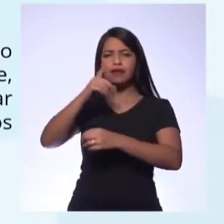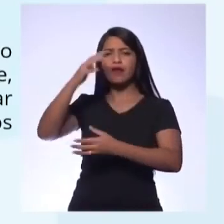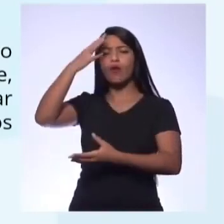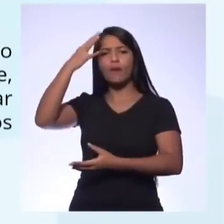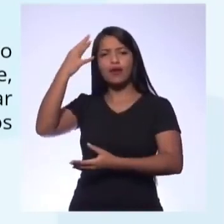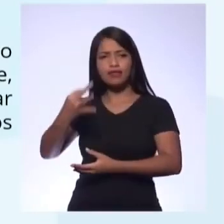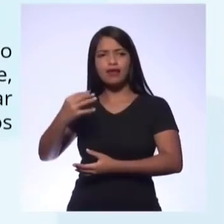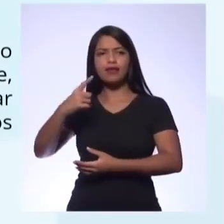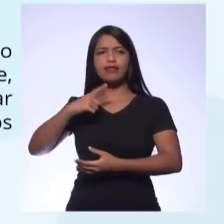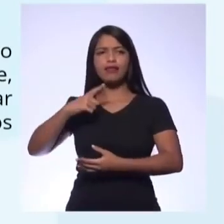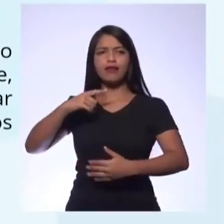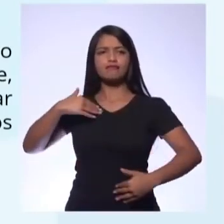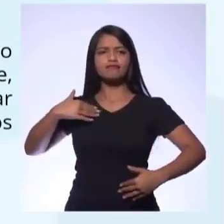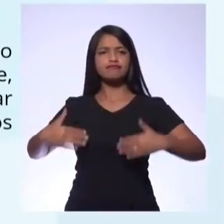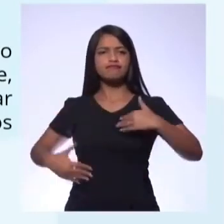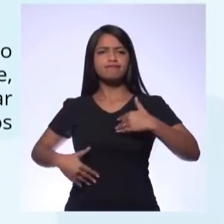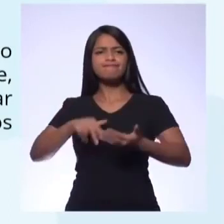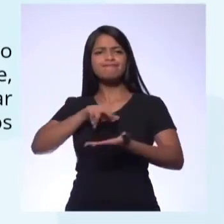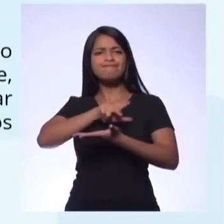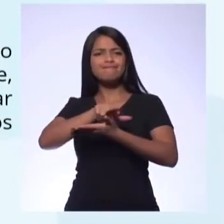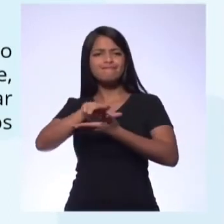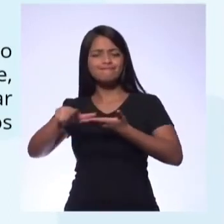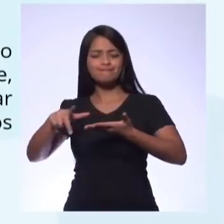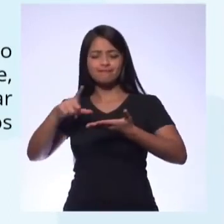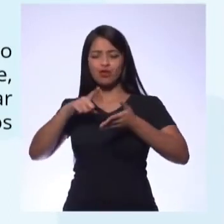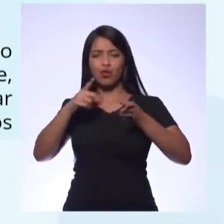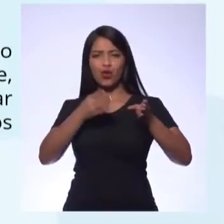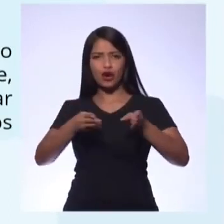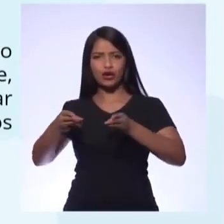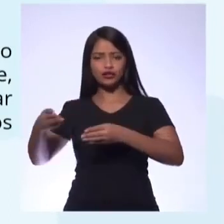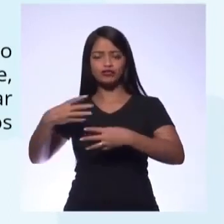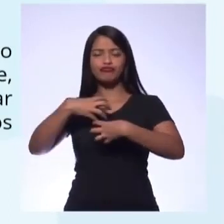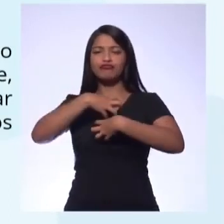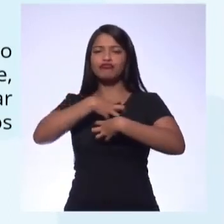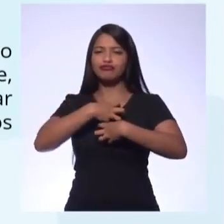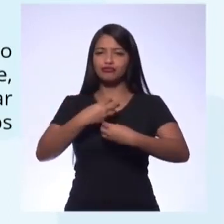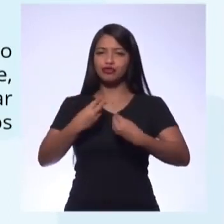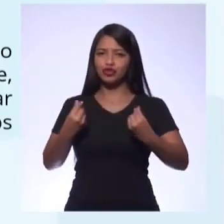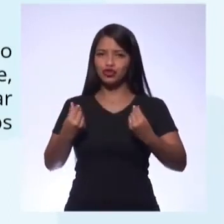diferentes níveis de organização. Aí a gente está levando isso para o sentido